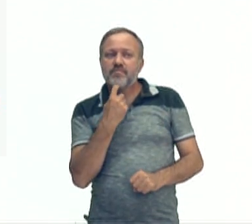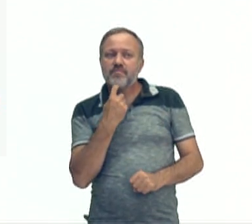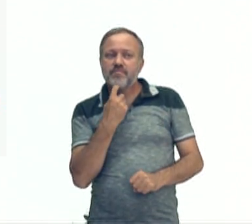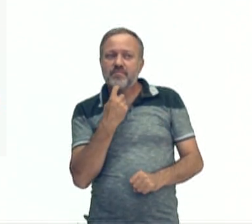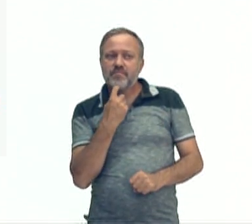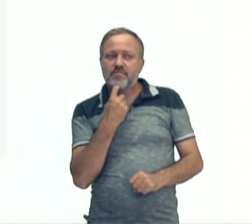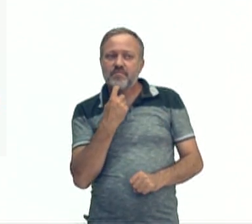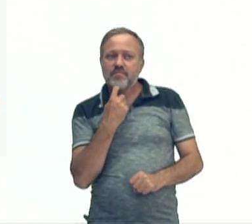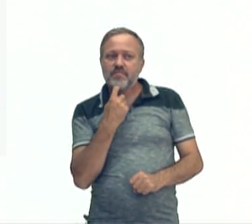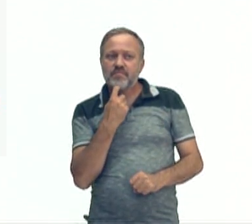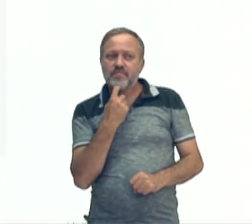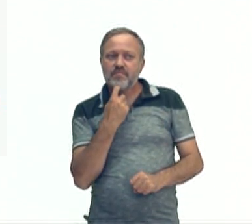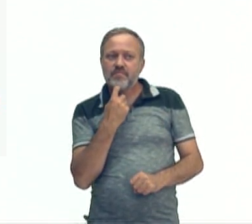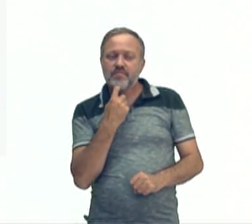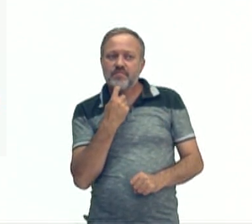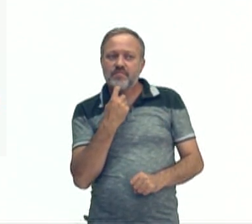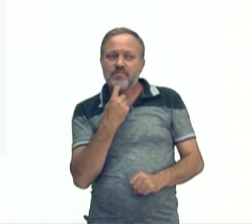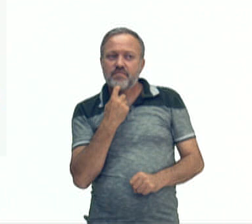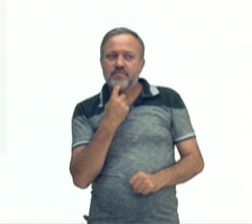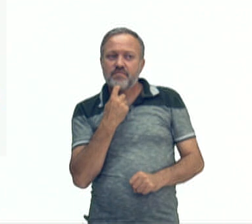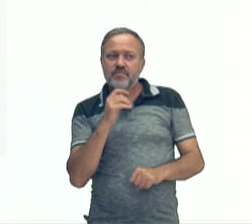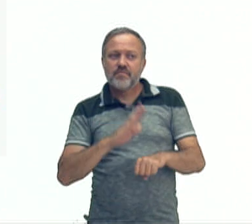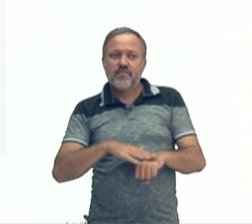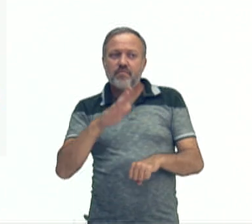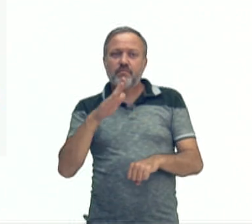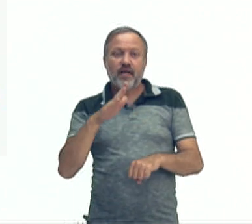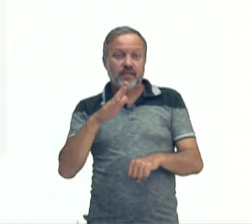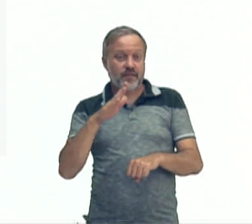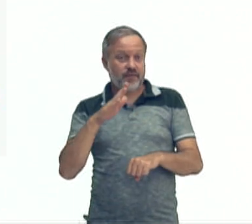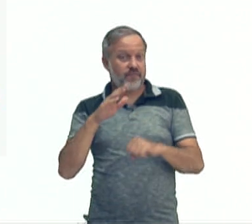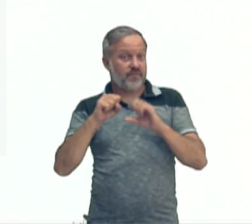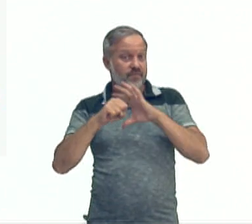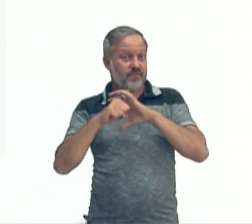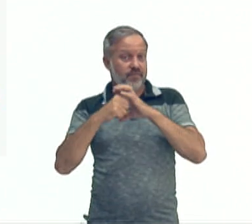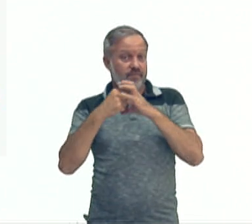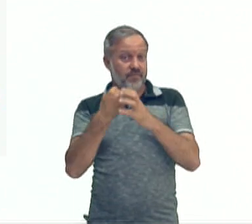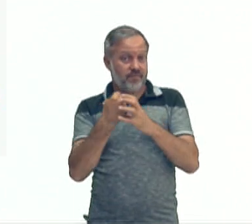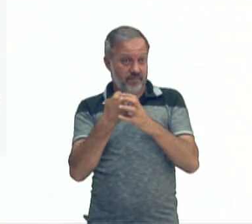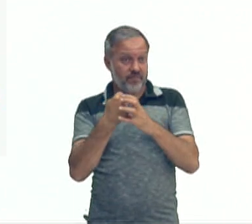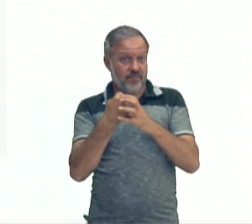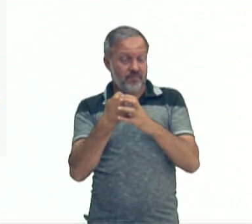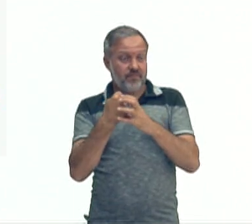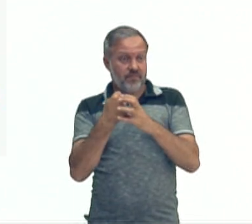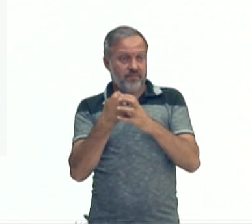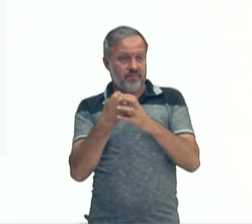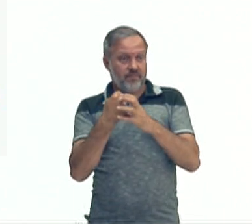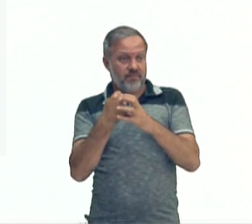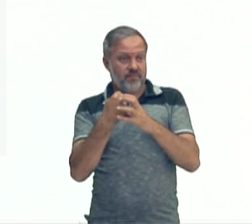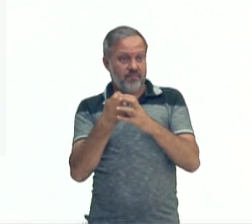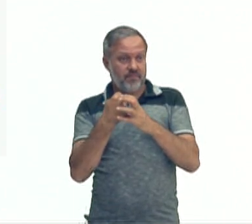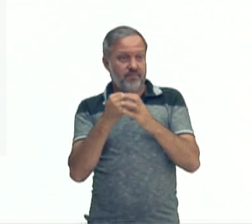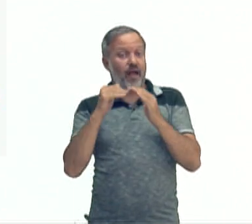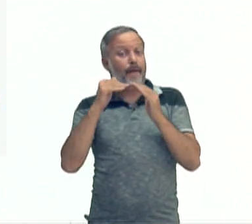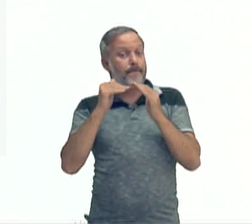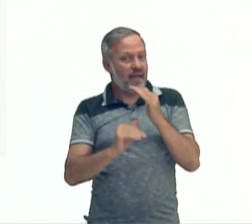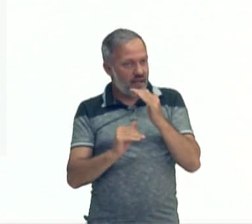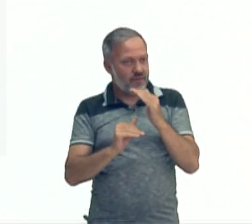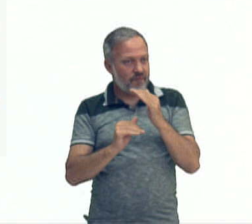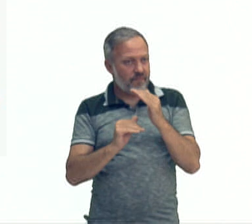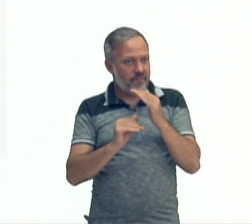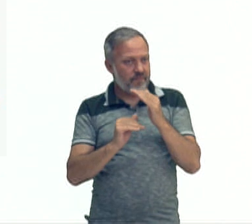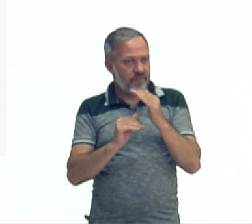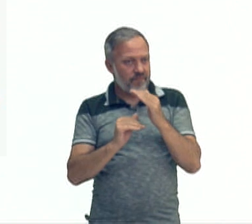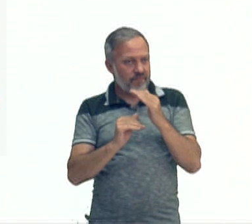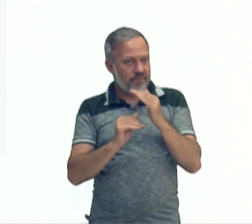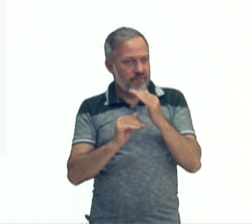do mapa, você vê alguns países que têm maior incidência, que estão um vermelho mais forte, menor incidência, que